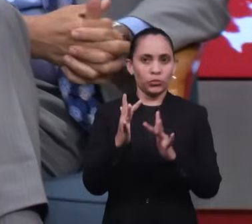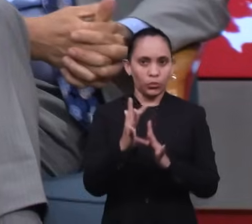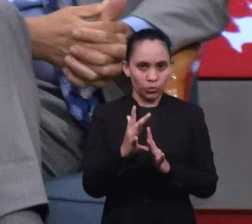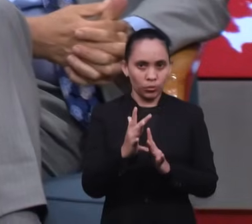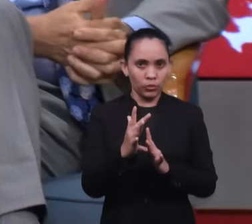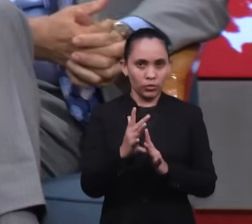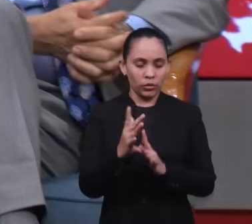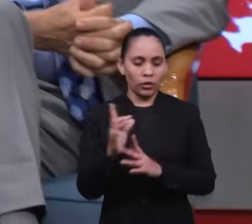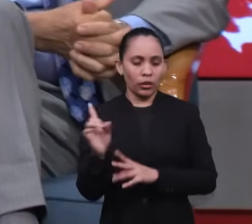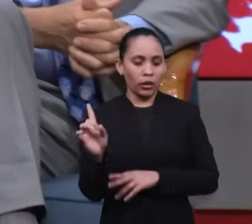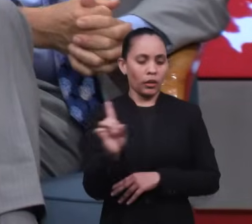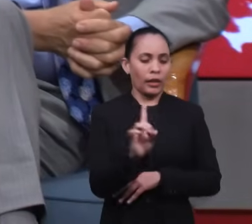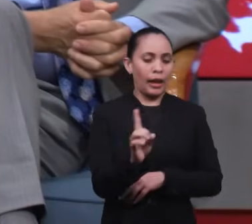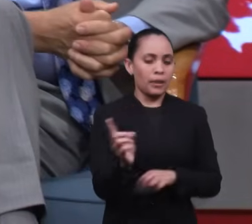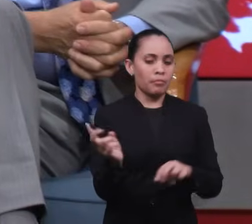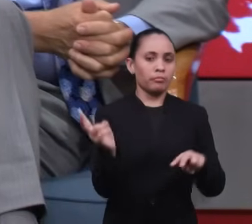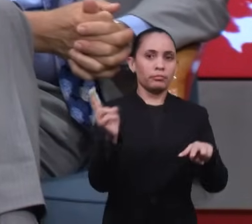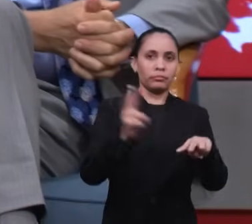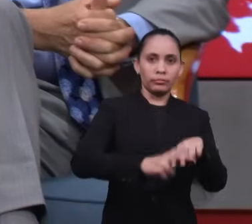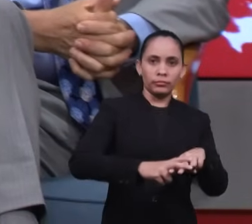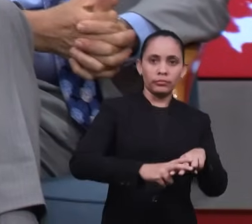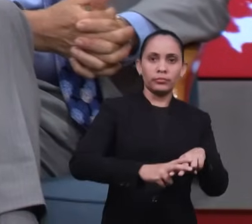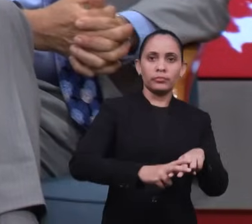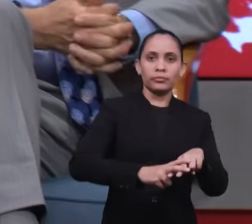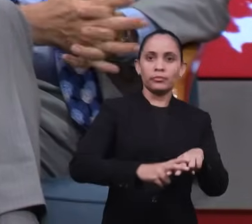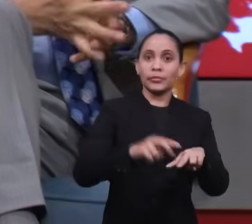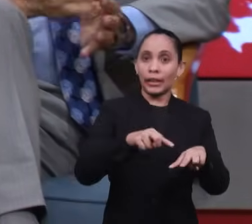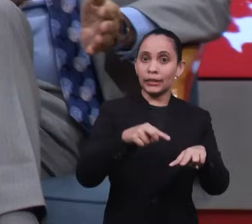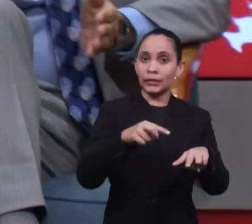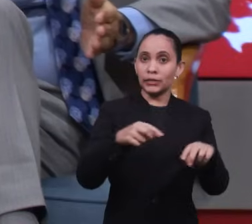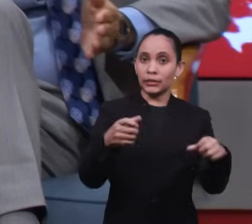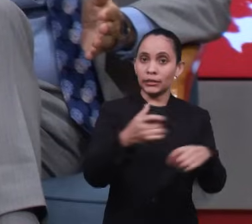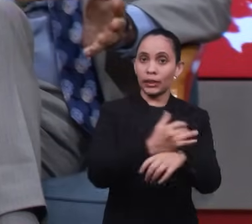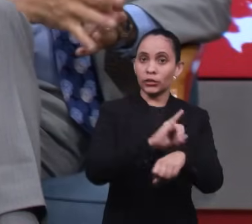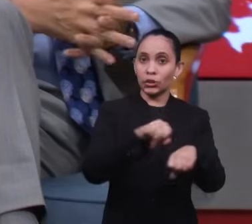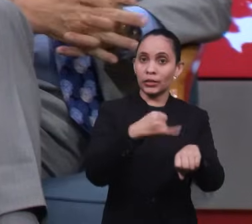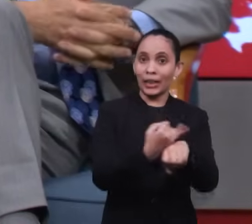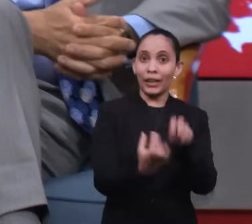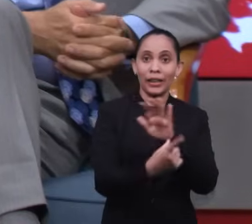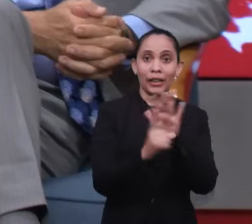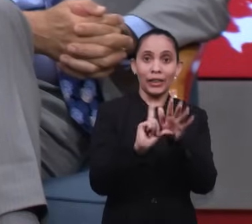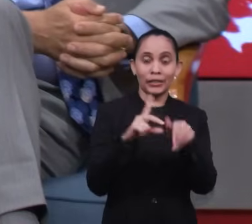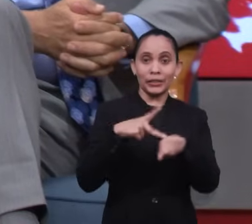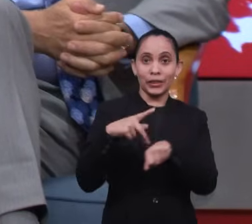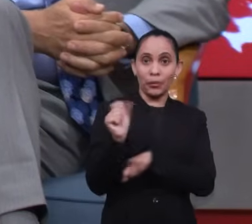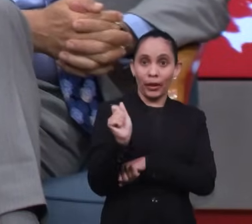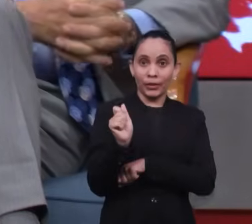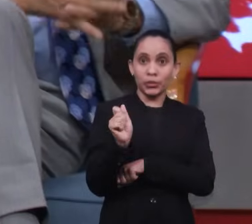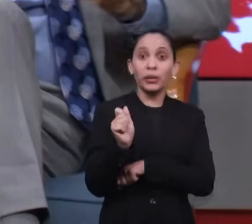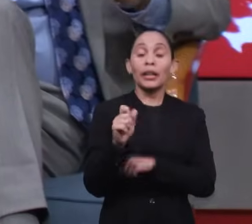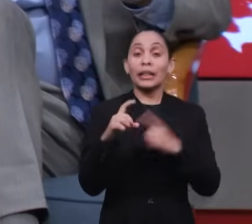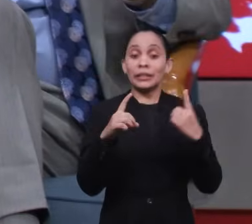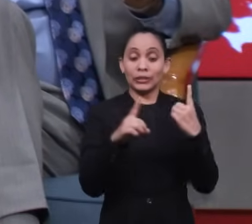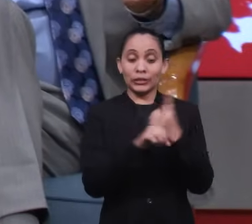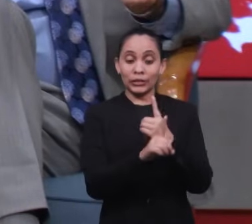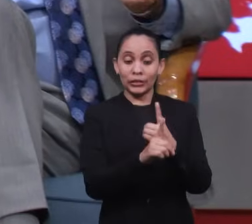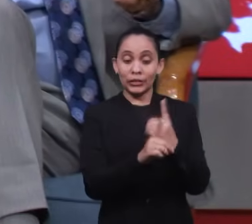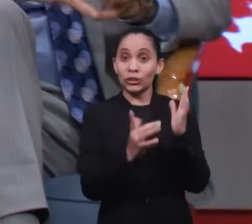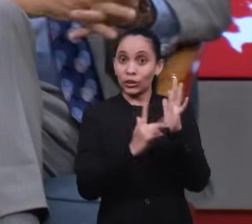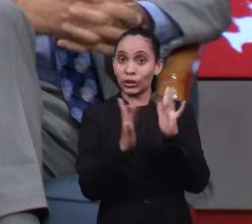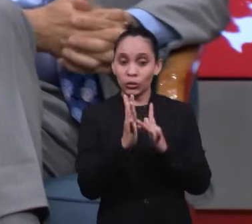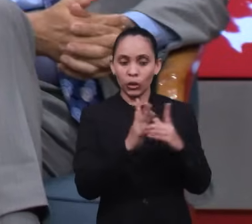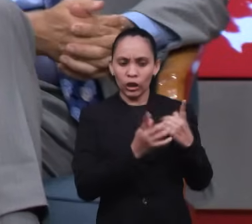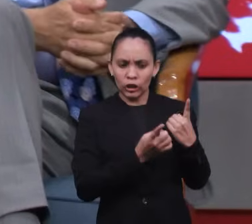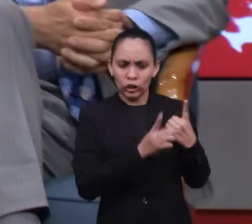Jesus antes da sua prisão ali em Jerusalém. Momentos antes da Páscoa, quando Jesus chama